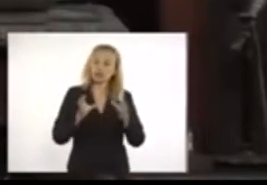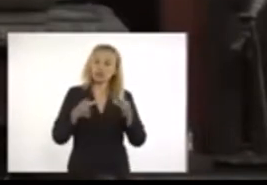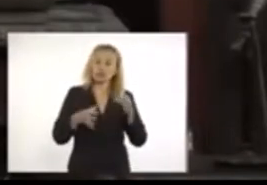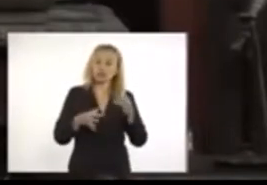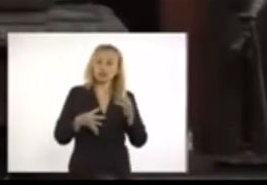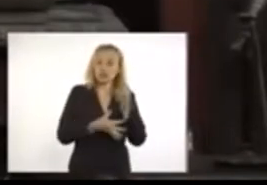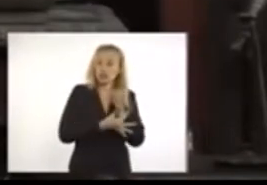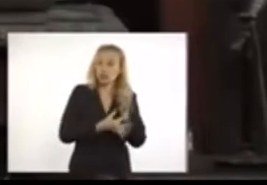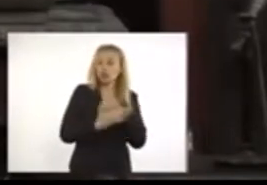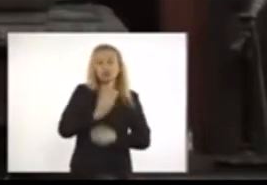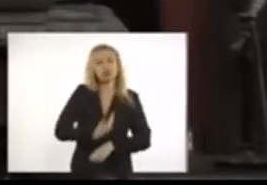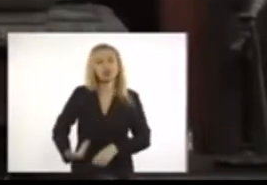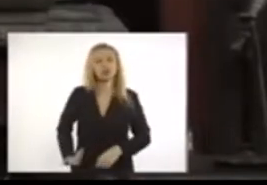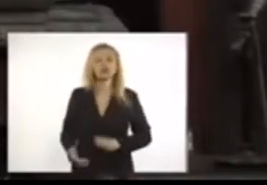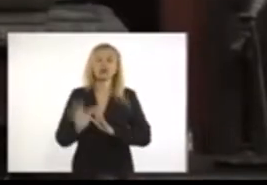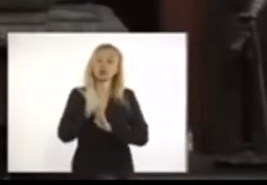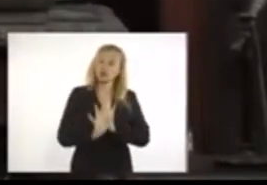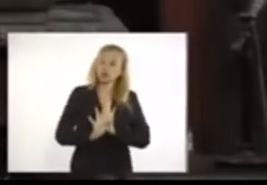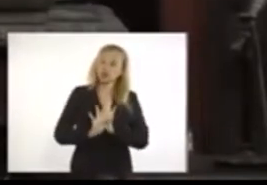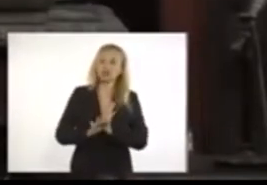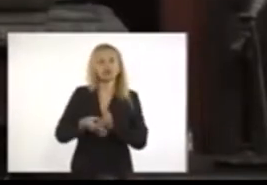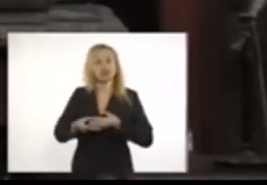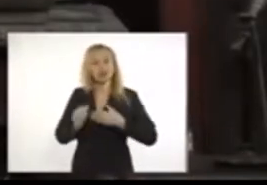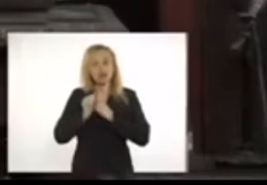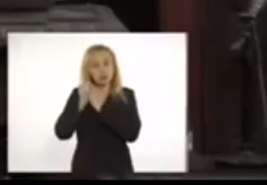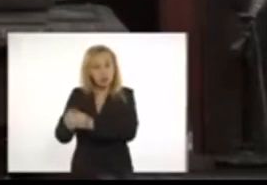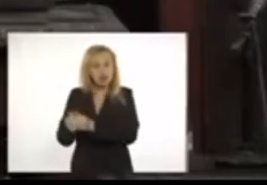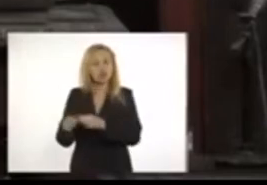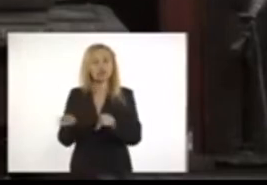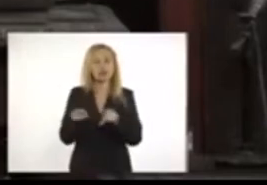que vai encaminhar um texto, o deputado também Luiz Paulo vai fazer pela comissão dele,